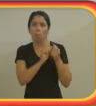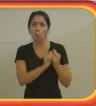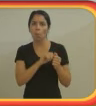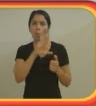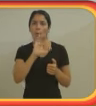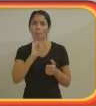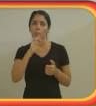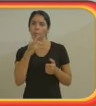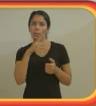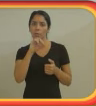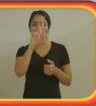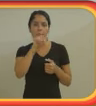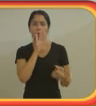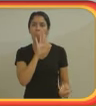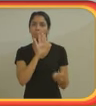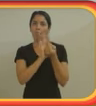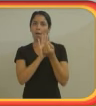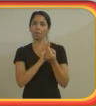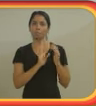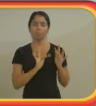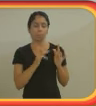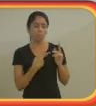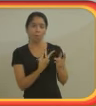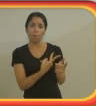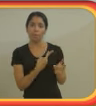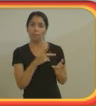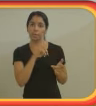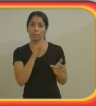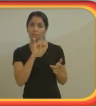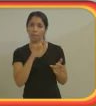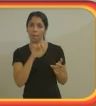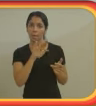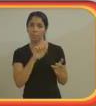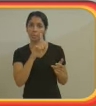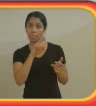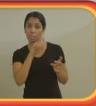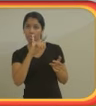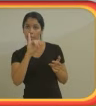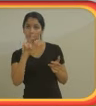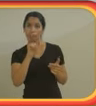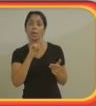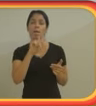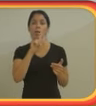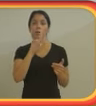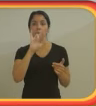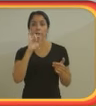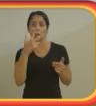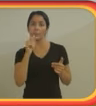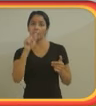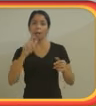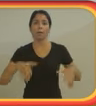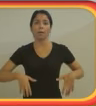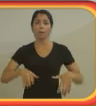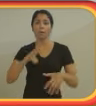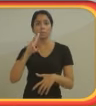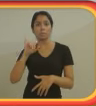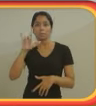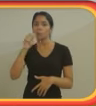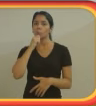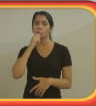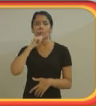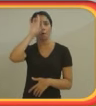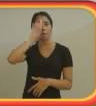companheirismo é a marca do relacionamento de Guilherme e Lívia. Eles namoram há 4 anos. Guilherme é cadeirante e Lívia não